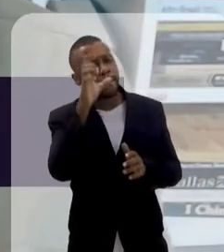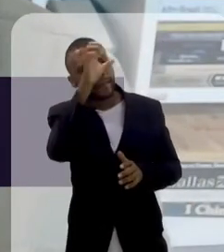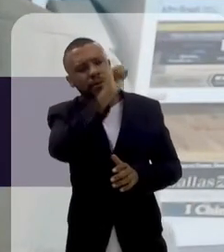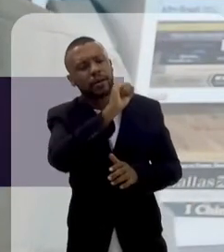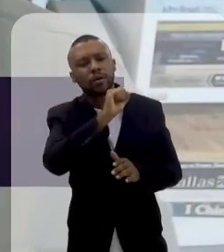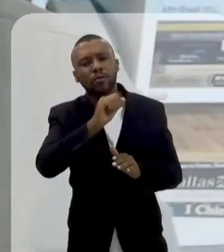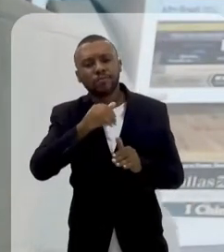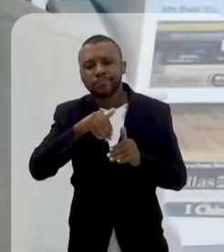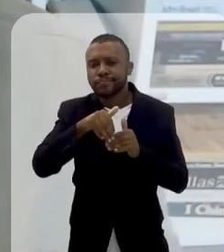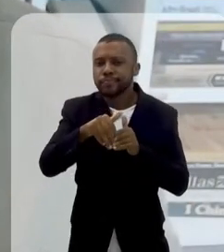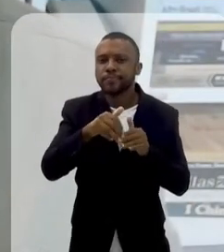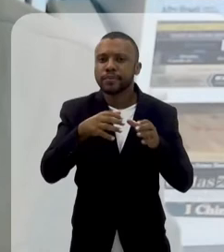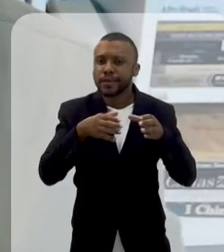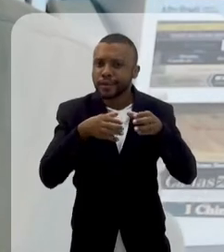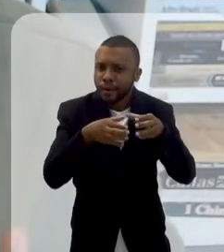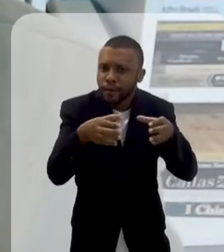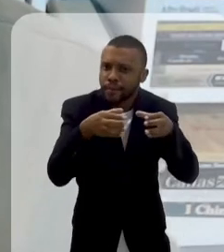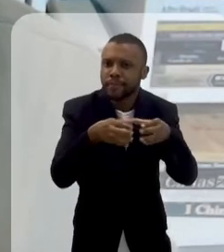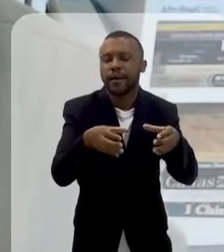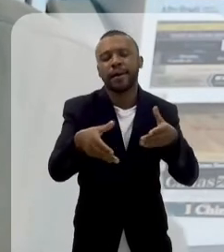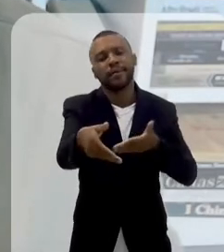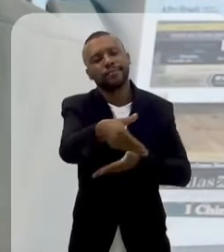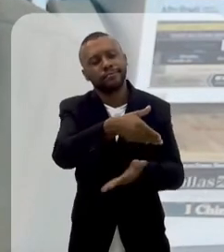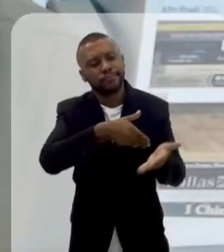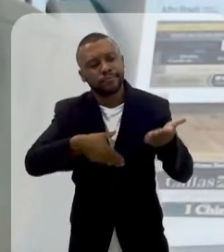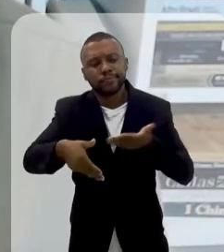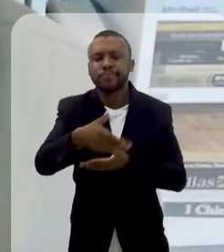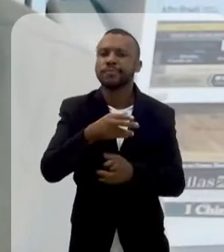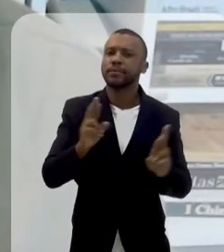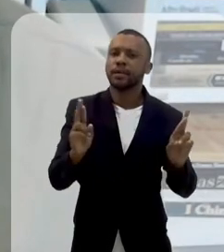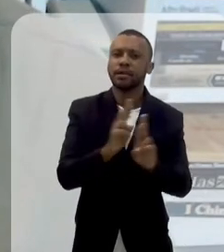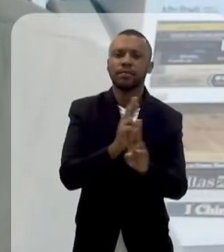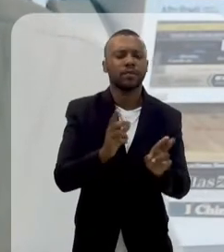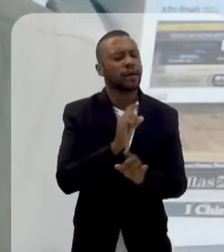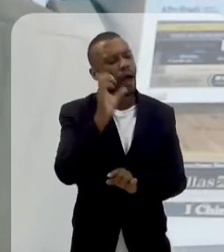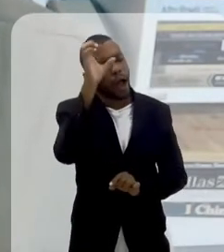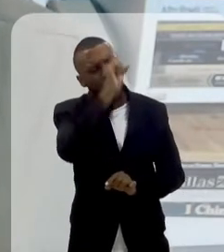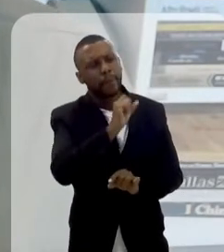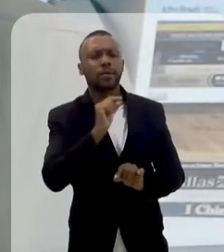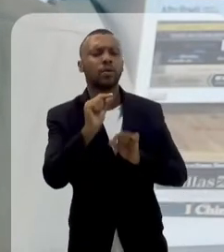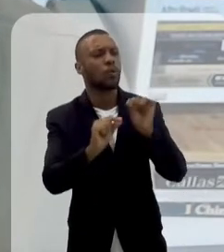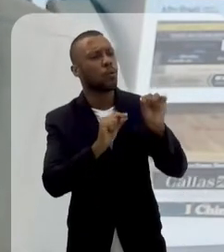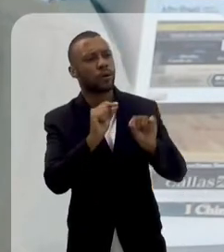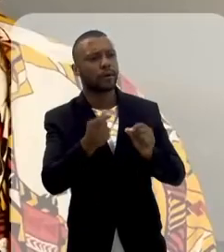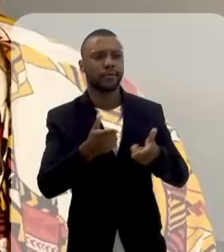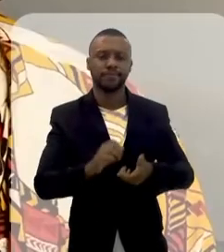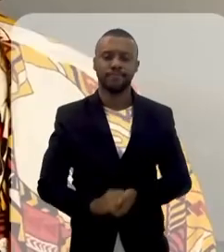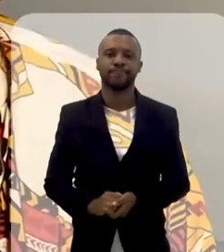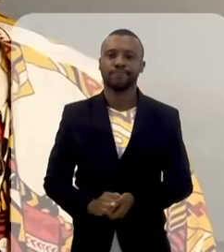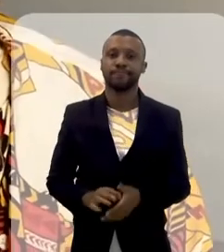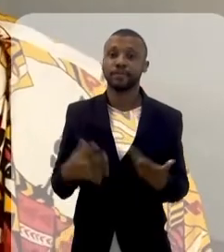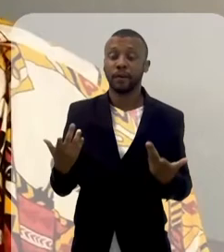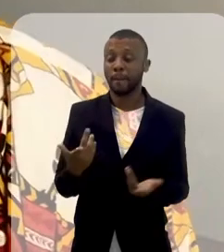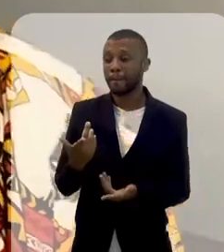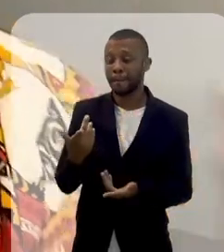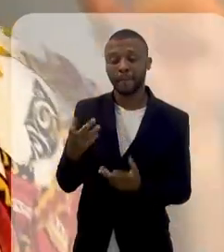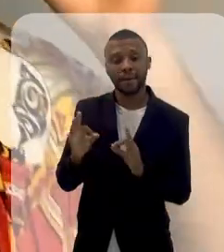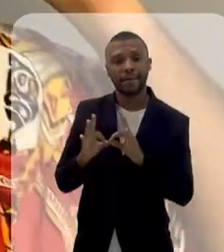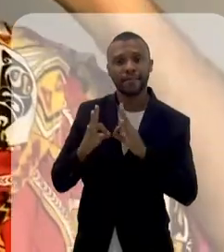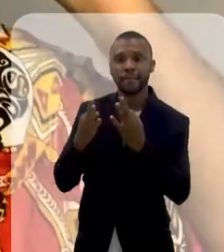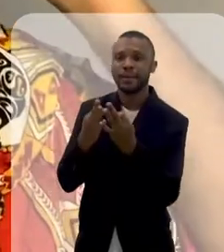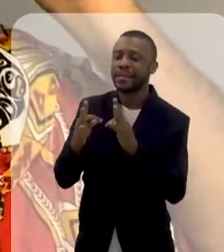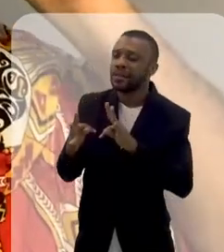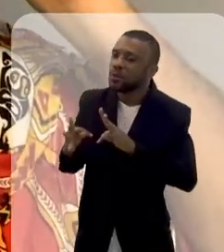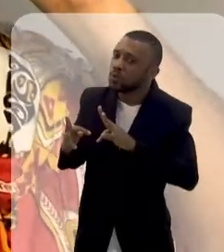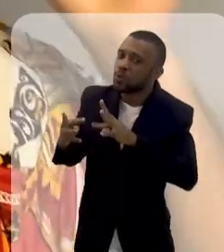aprendeu a partir dessa convivência, desse relacionamento? O que você aprendeu para a sua vida? Nossa,